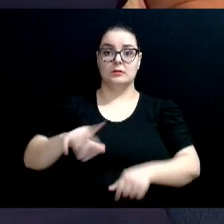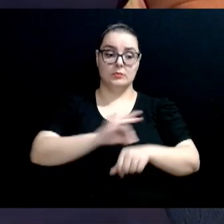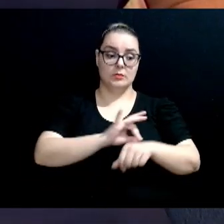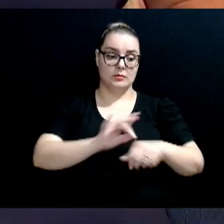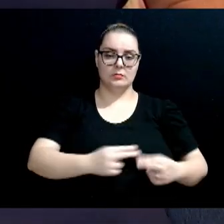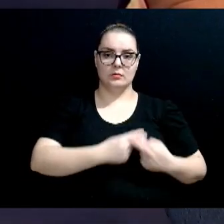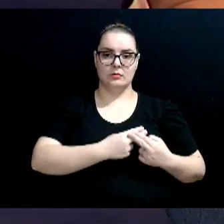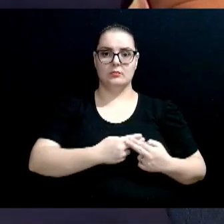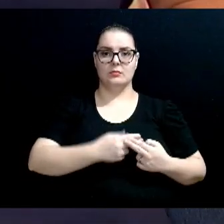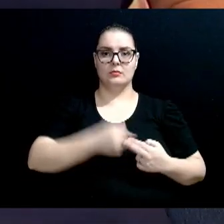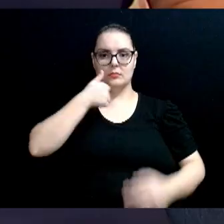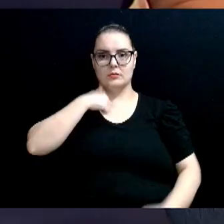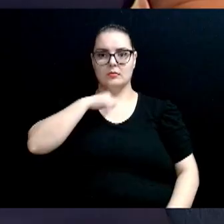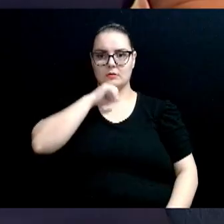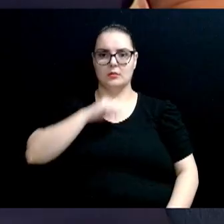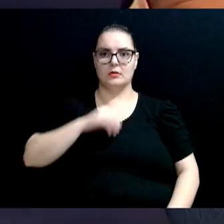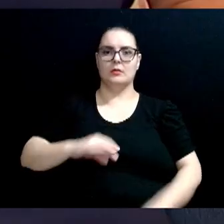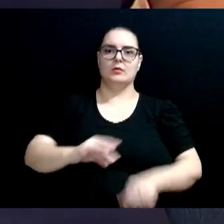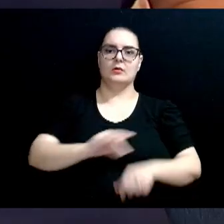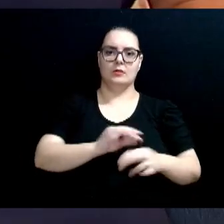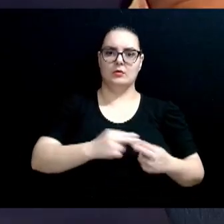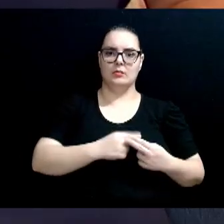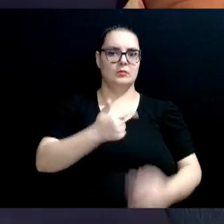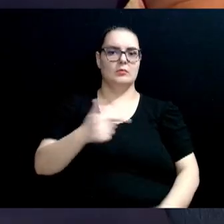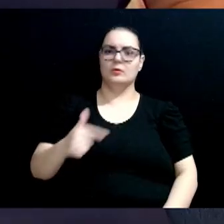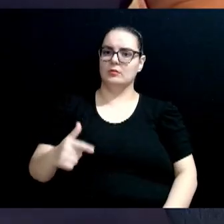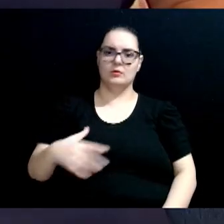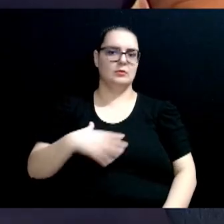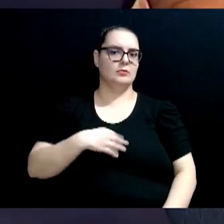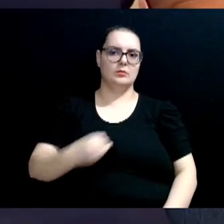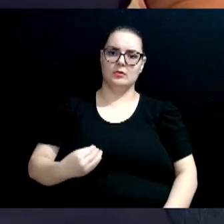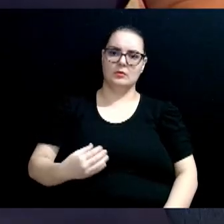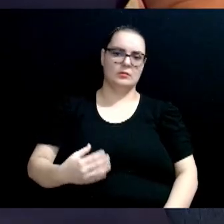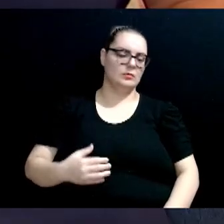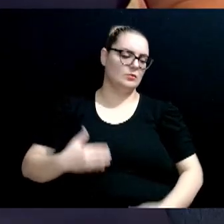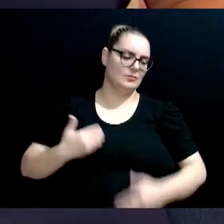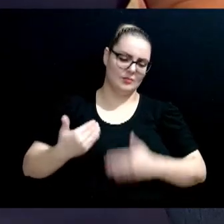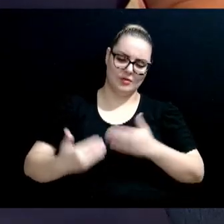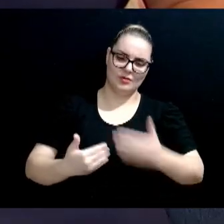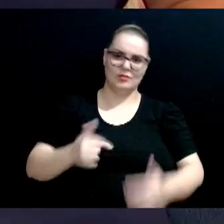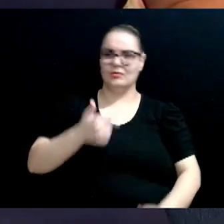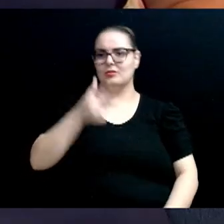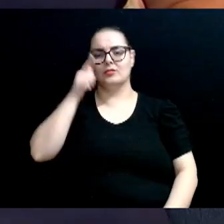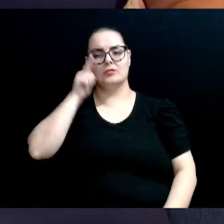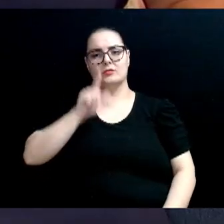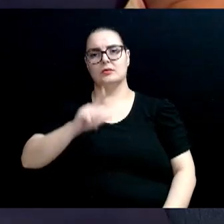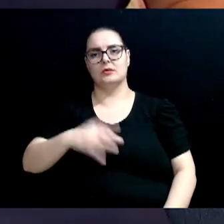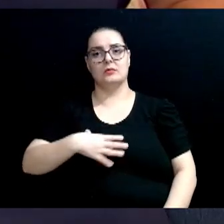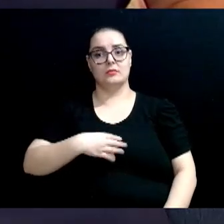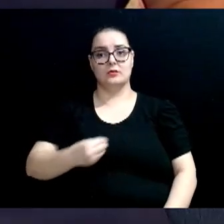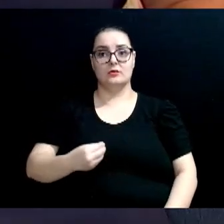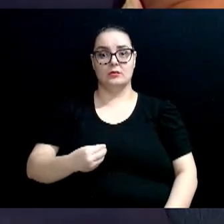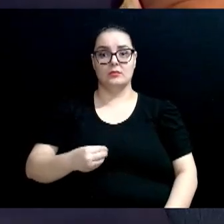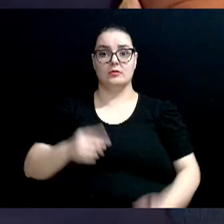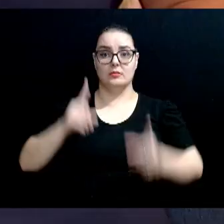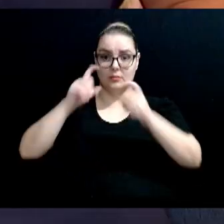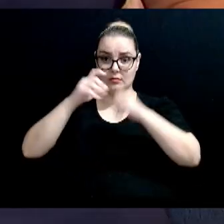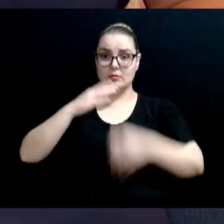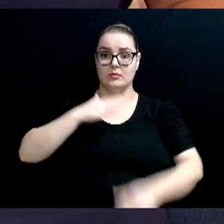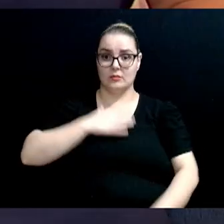eu vivi um luto muito grande por não ter filhos. Muito grande, muito grande. Foi muito difícil para